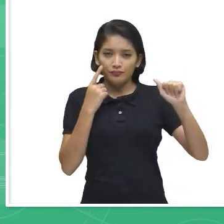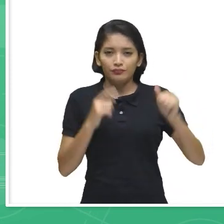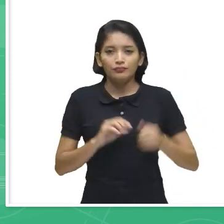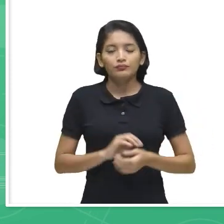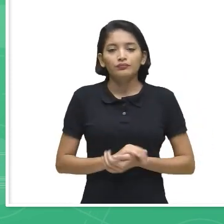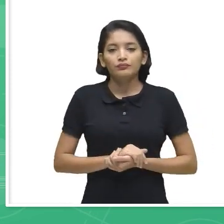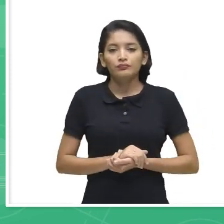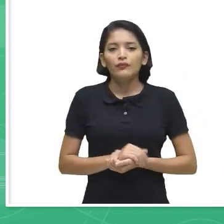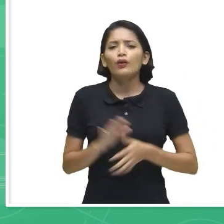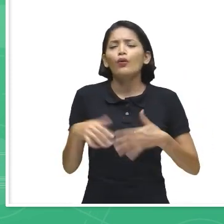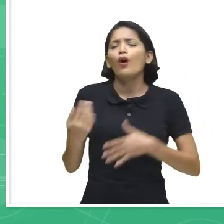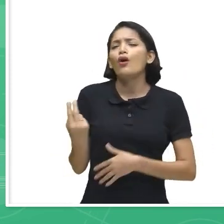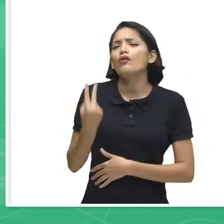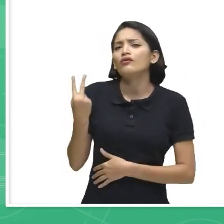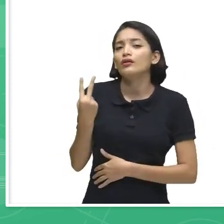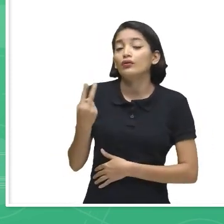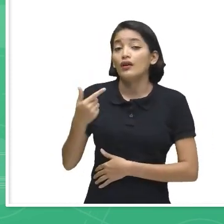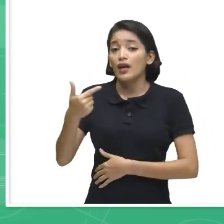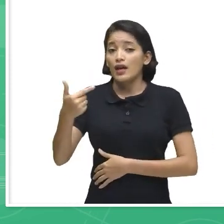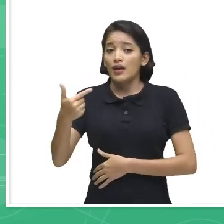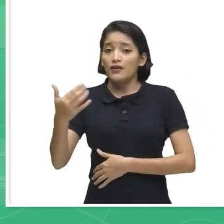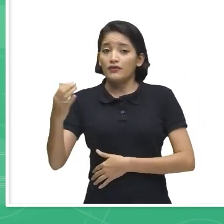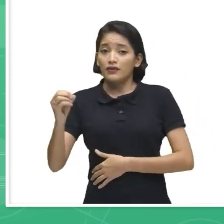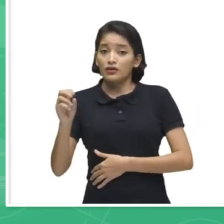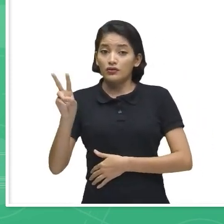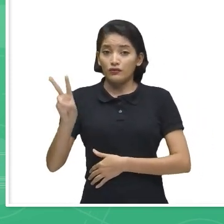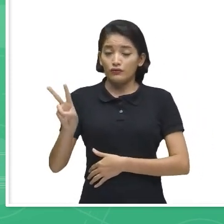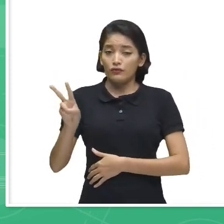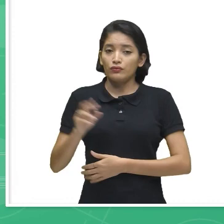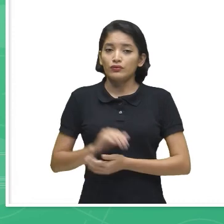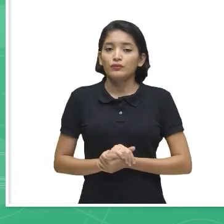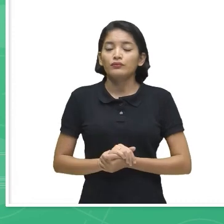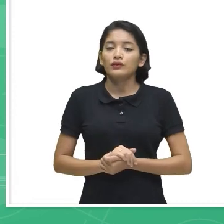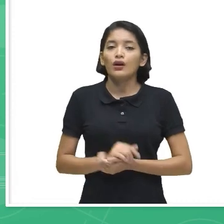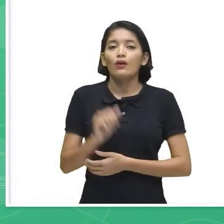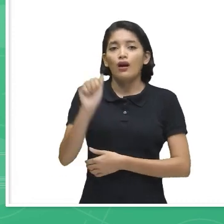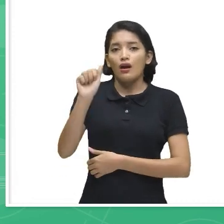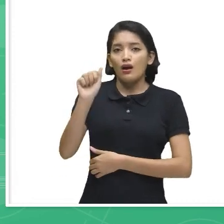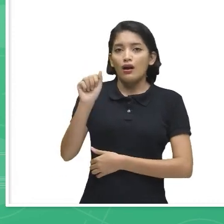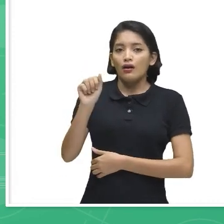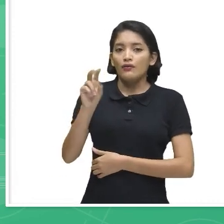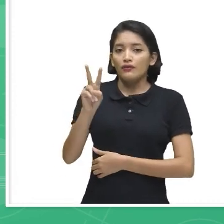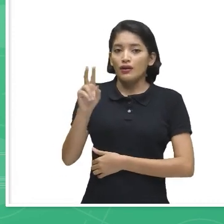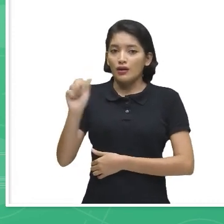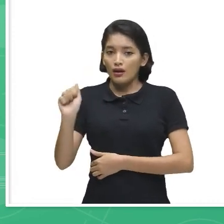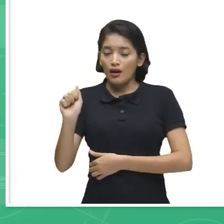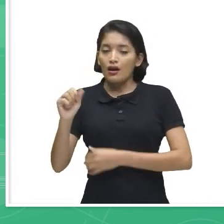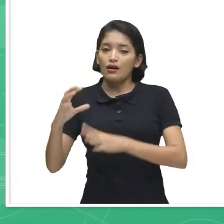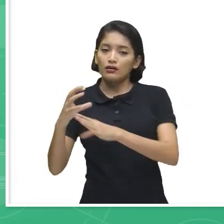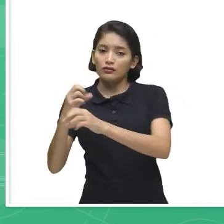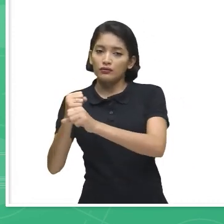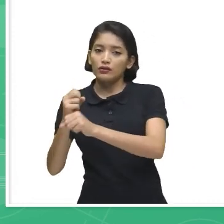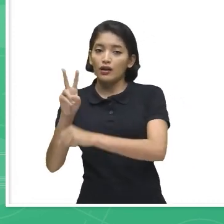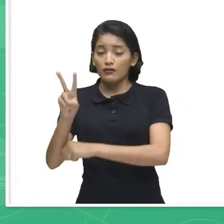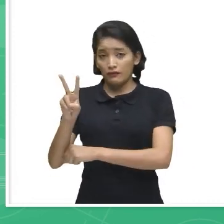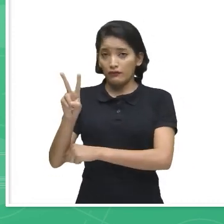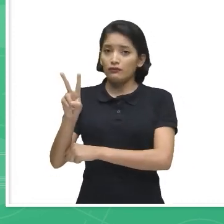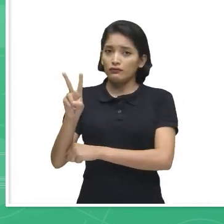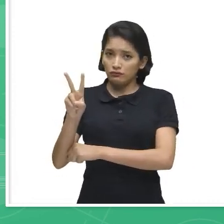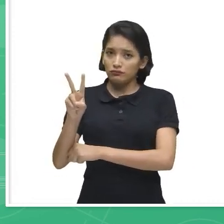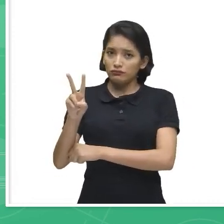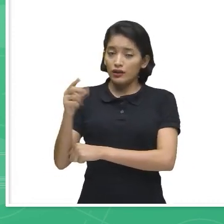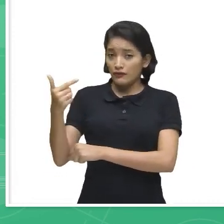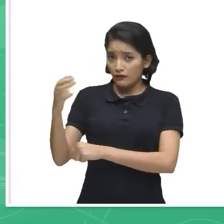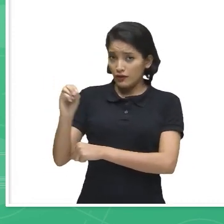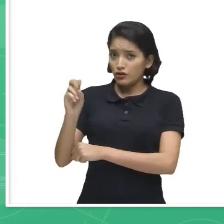Vale quanto? 20 volts. Então, potencial elétrico de A é igual a 20 volts positivo. Não coloquei o